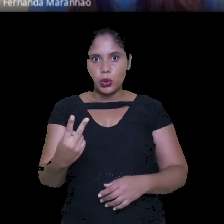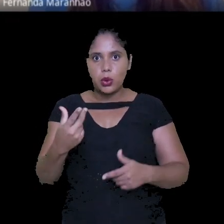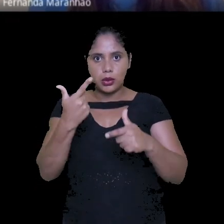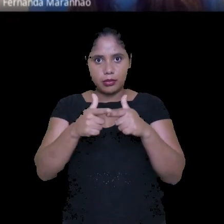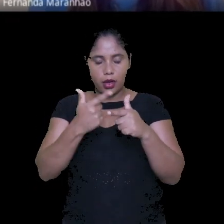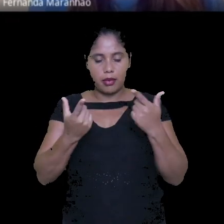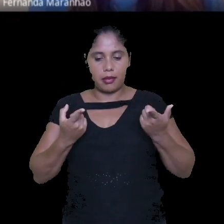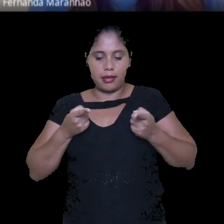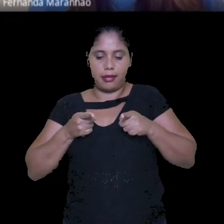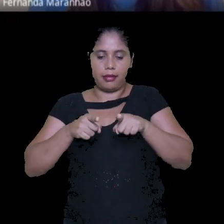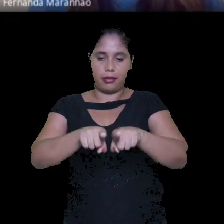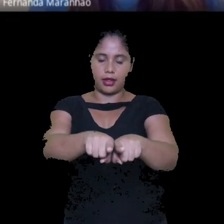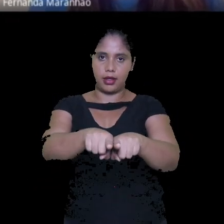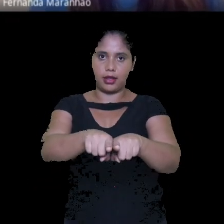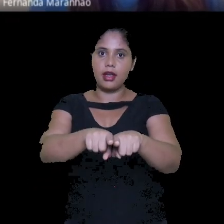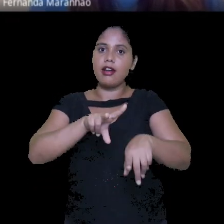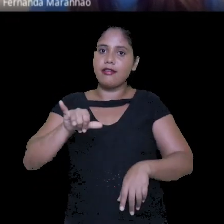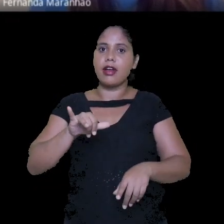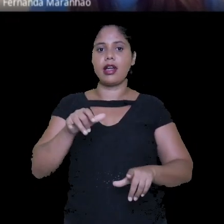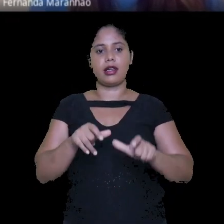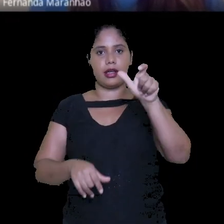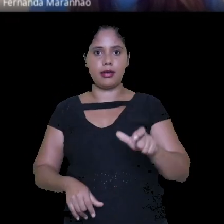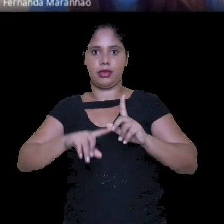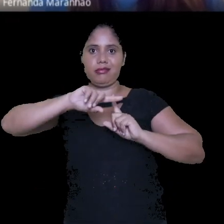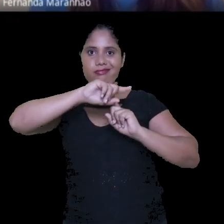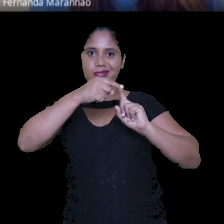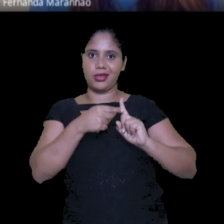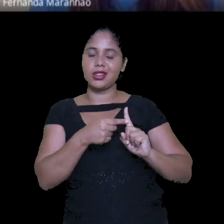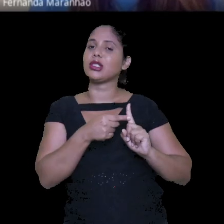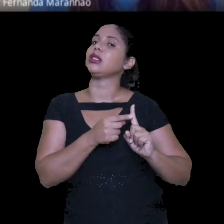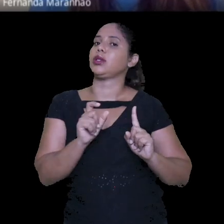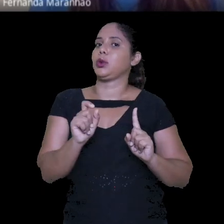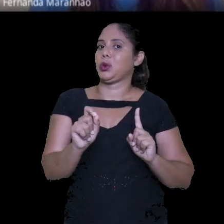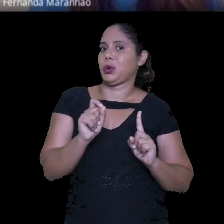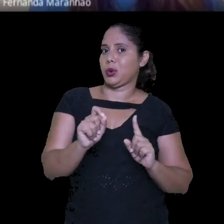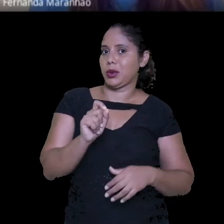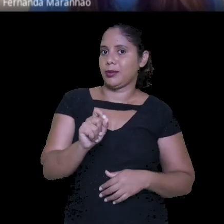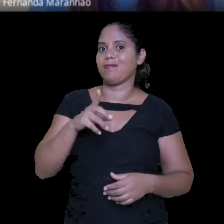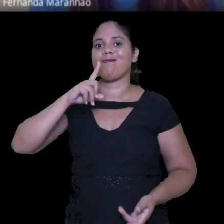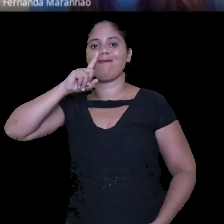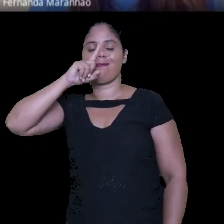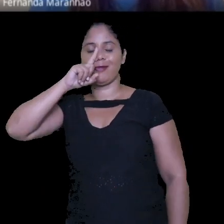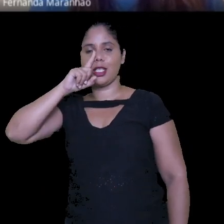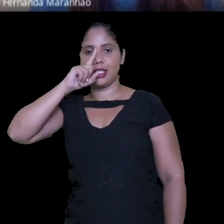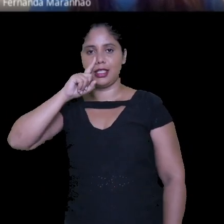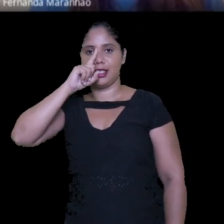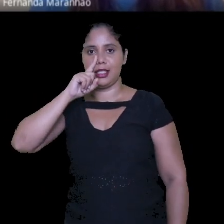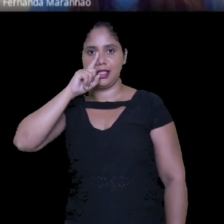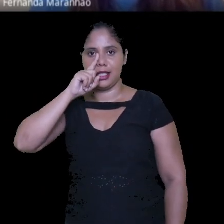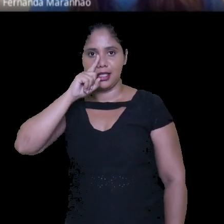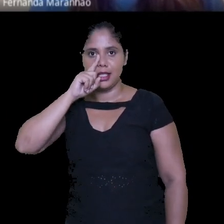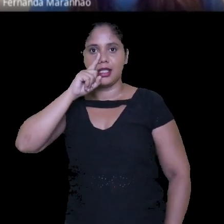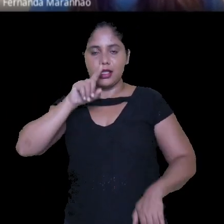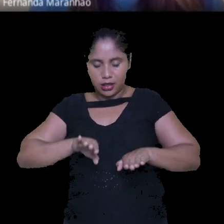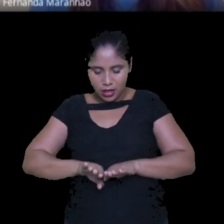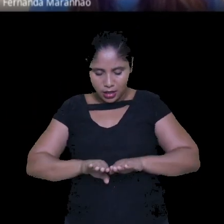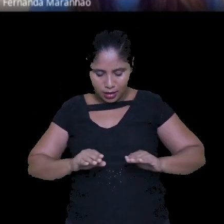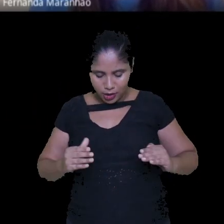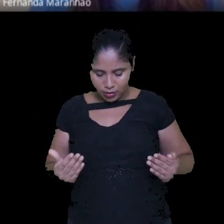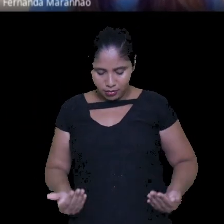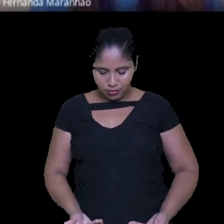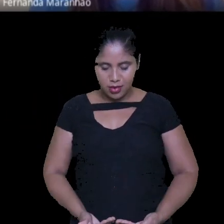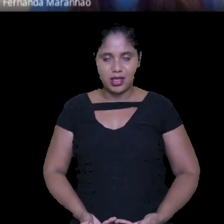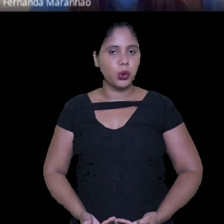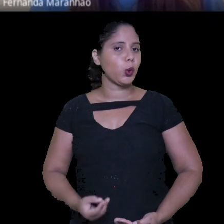pré-eclâmpsia. É conhecido por estudos de grande impacto, de meta-análises, que o uso do ácido acetil